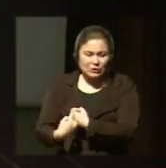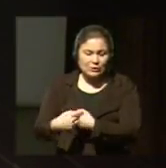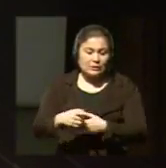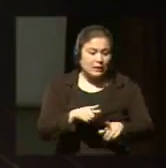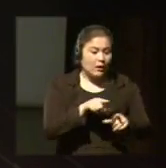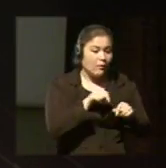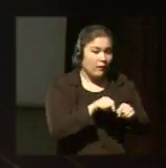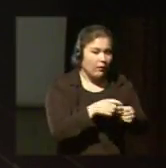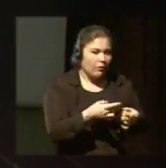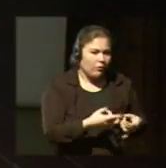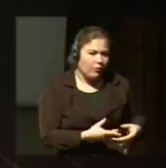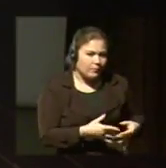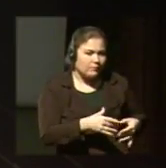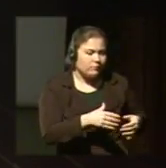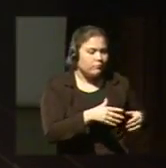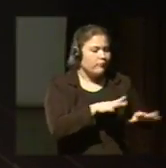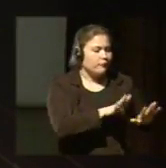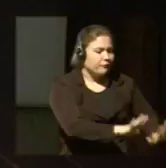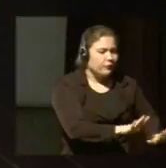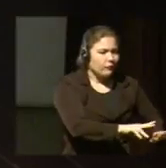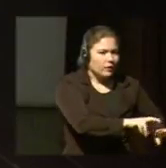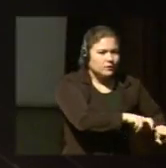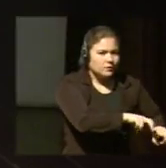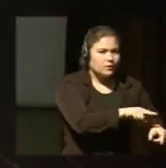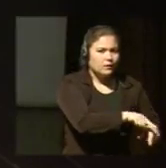na zona rural.